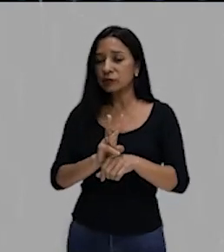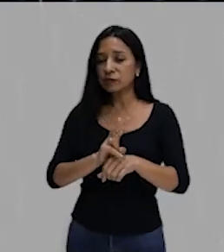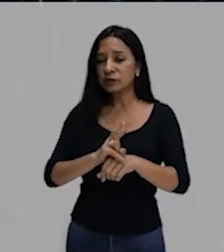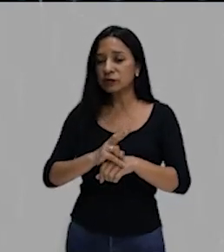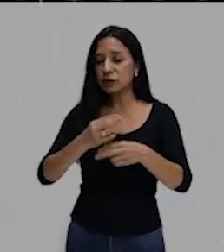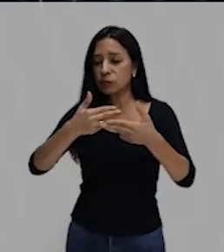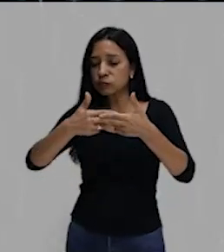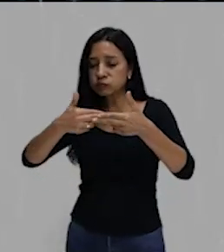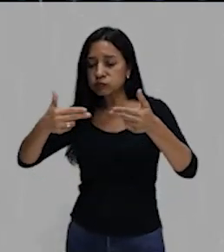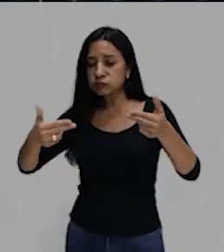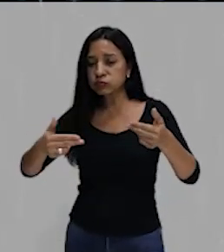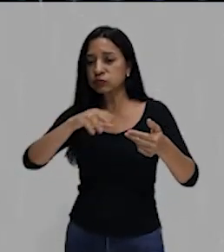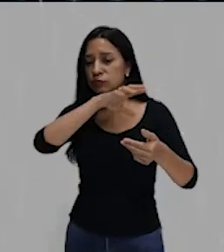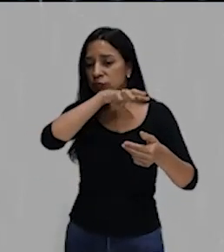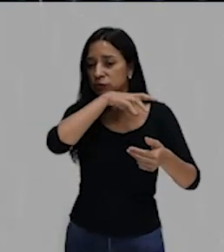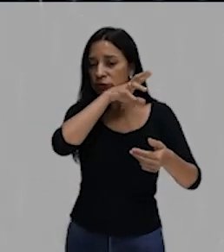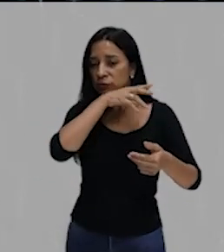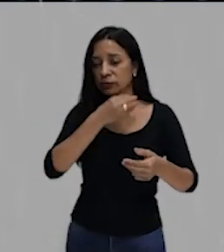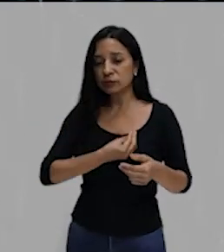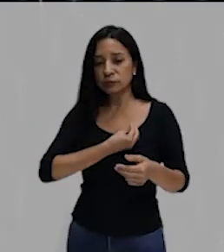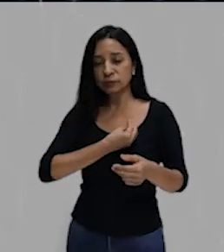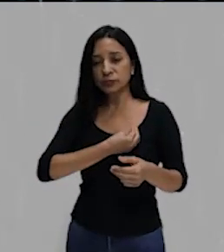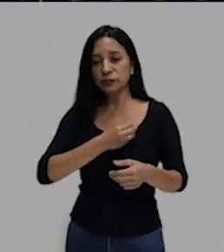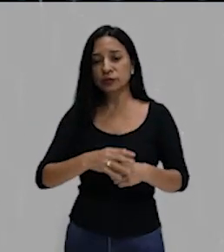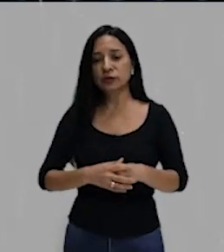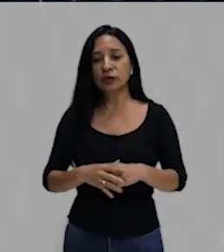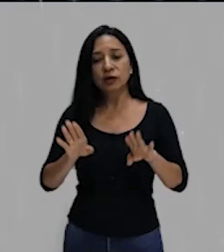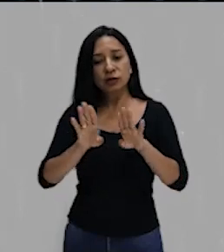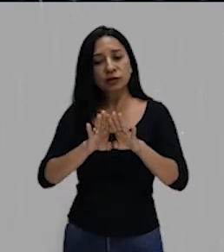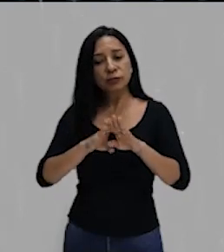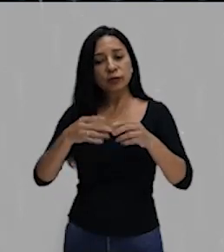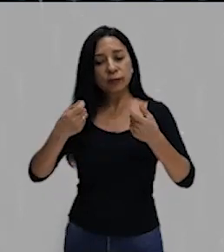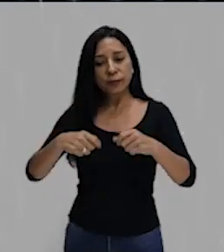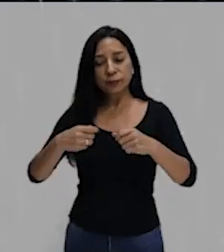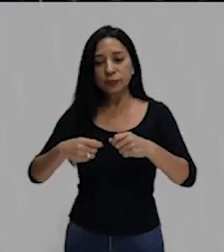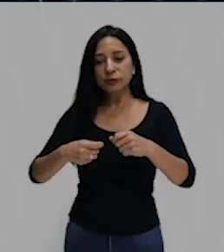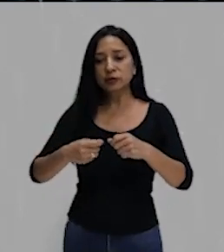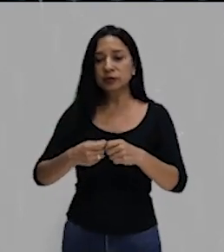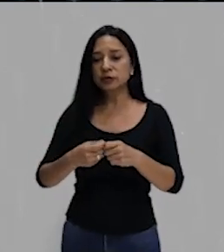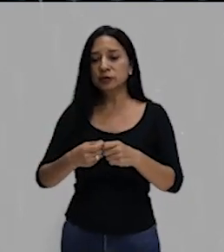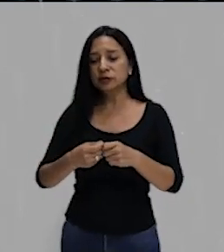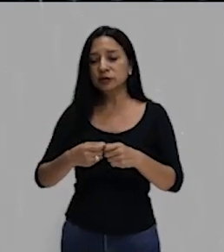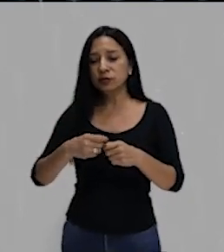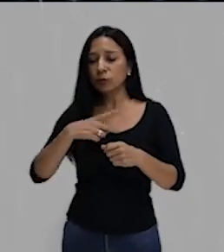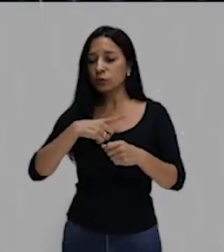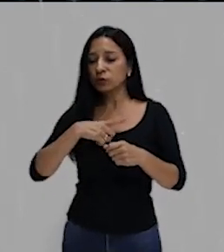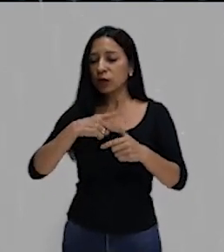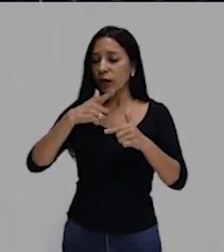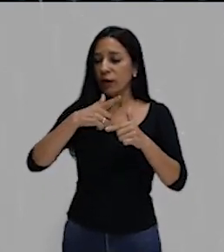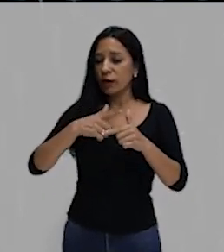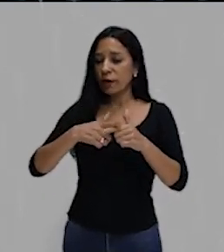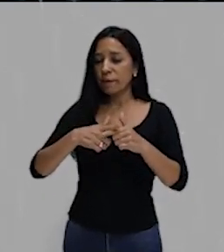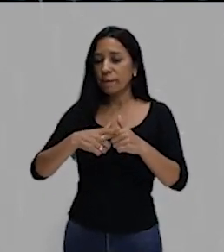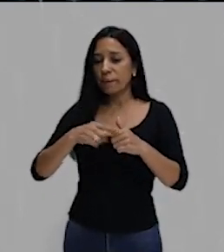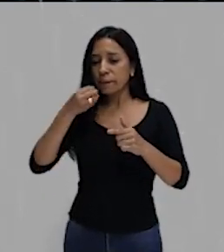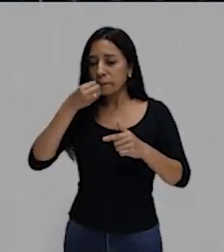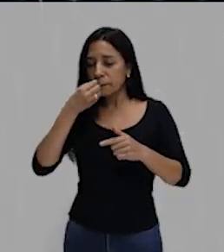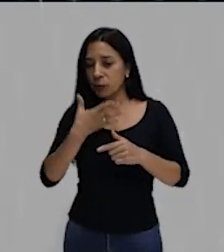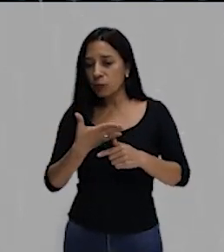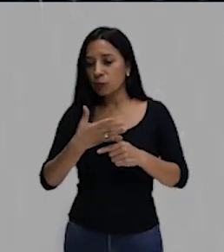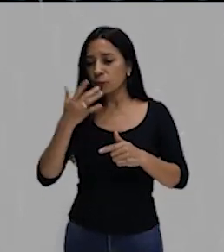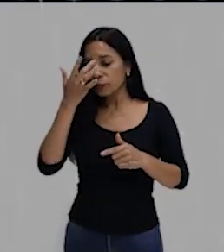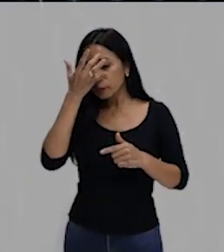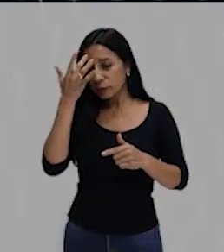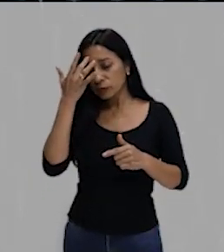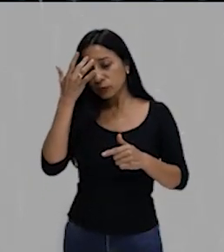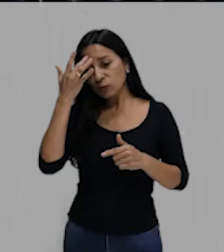esse desenvolvimento também tem que fornecer benefício para as pessoas que ali vivem numa determinada região. Se a gente está querendo